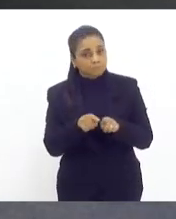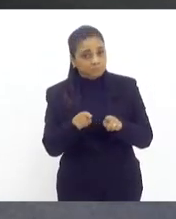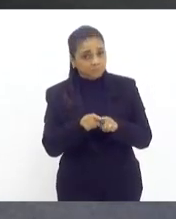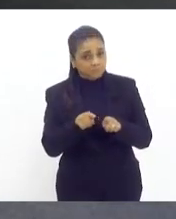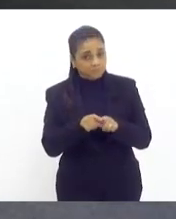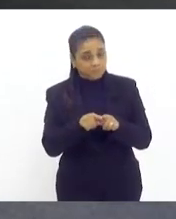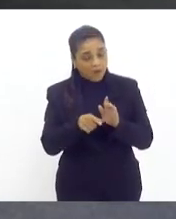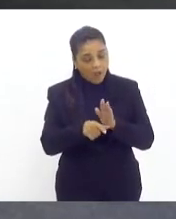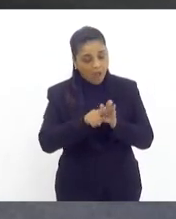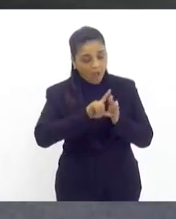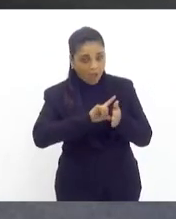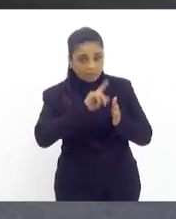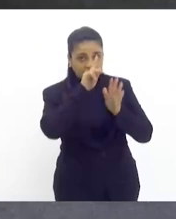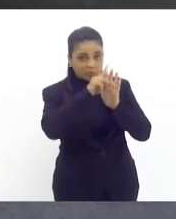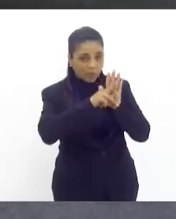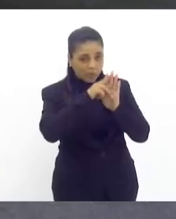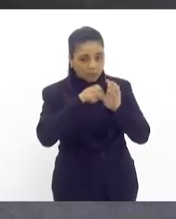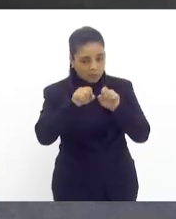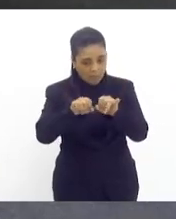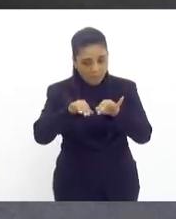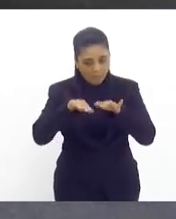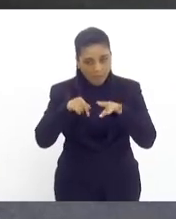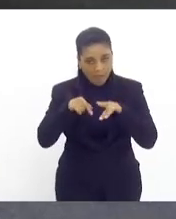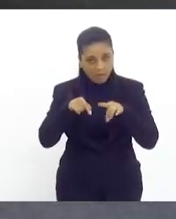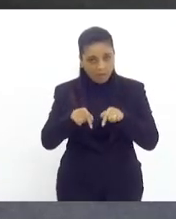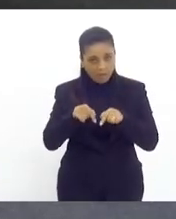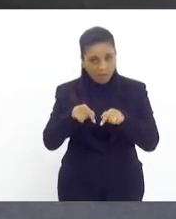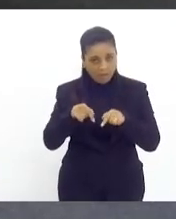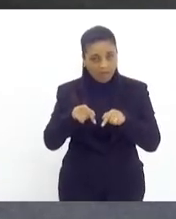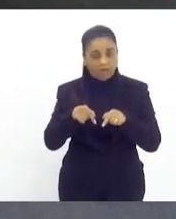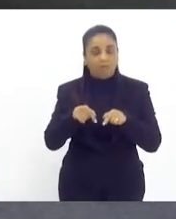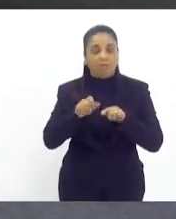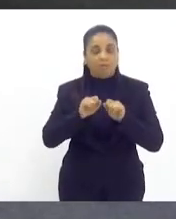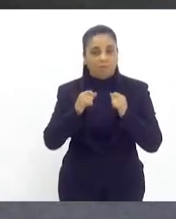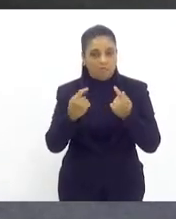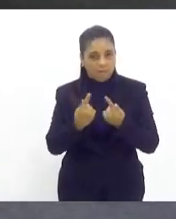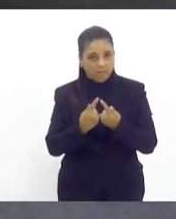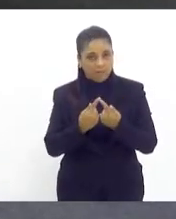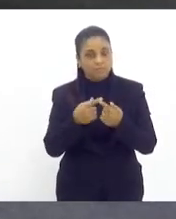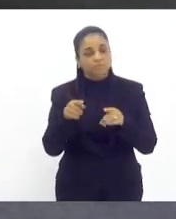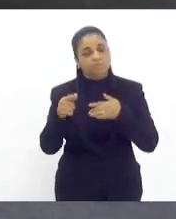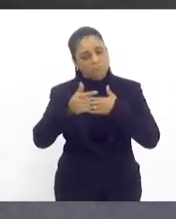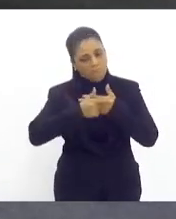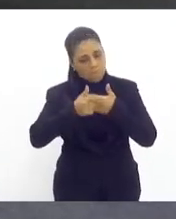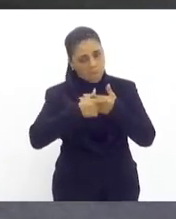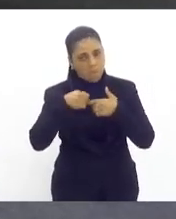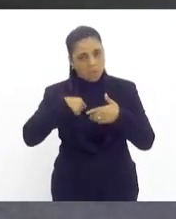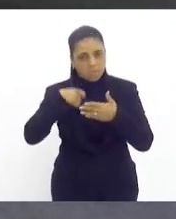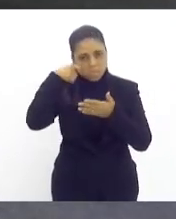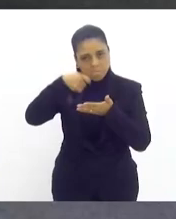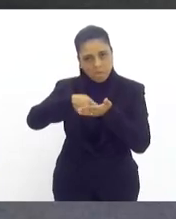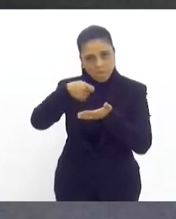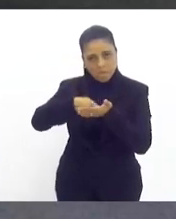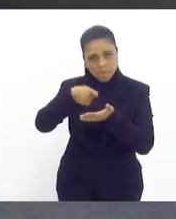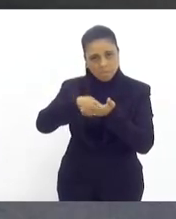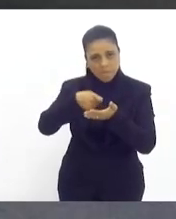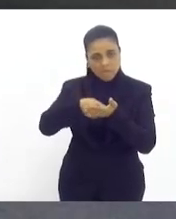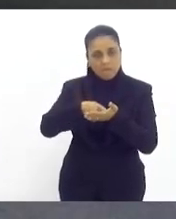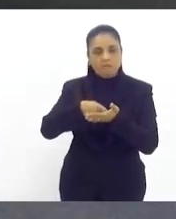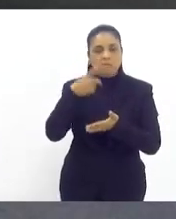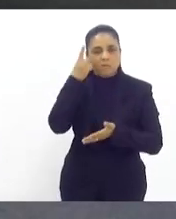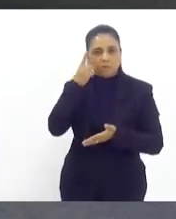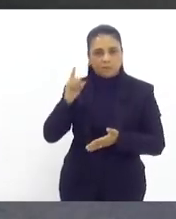o projeto venha a casa que essa casa cumpra o seu papel deputada Dani Balbi e nessa legislatura nós temos várias